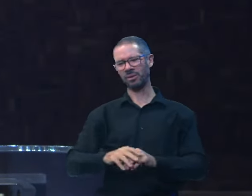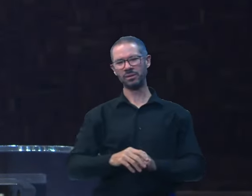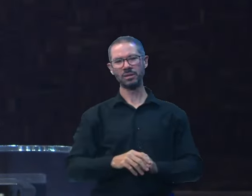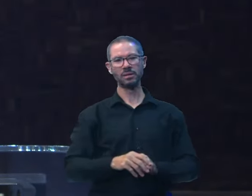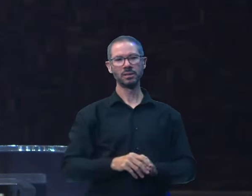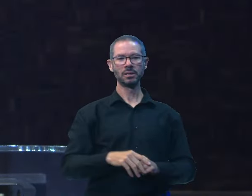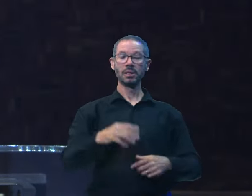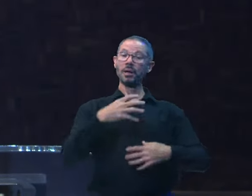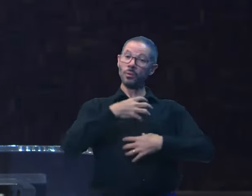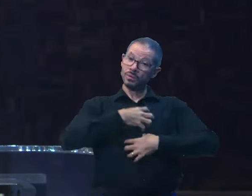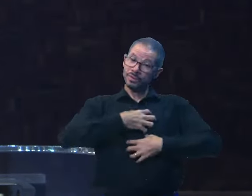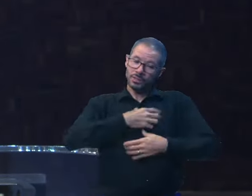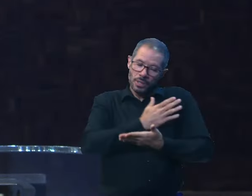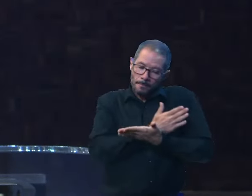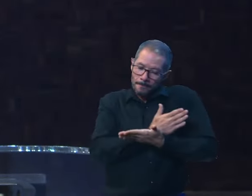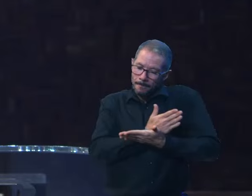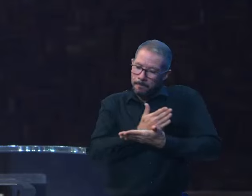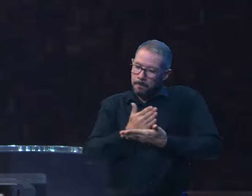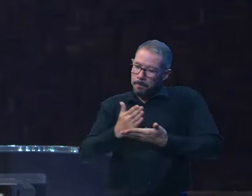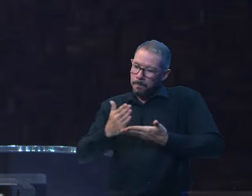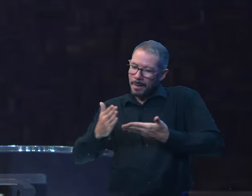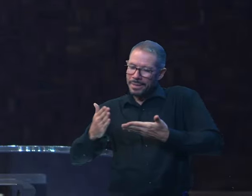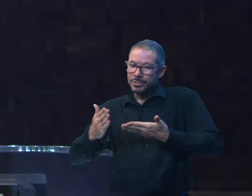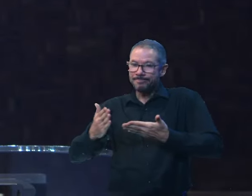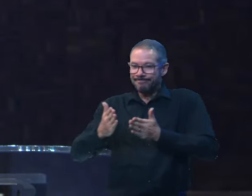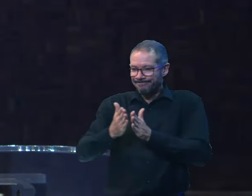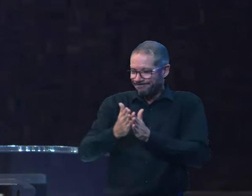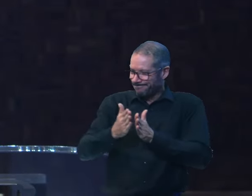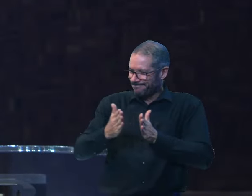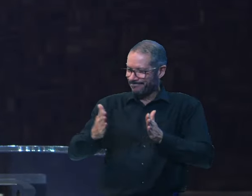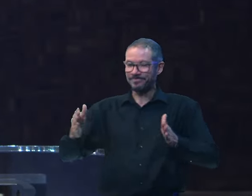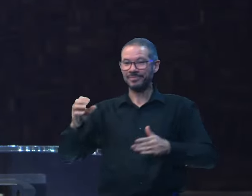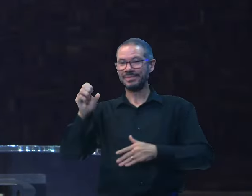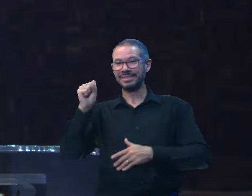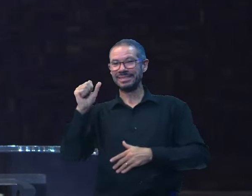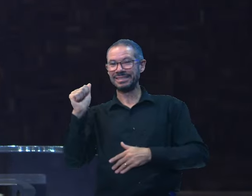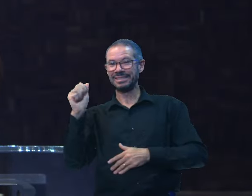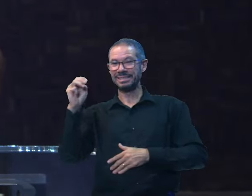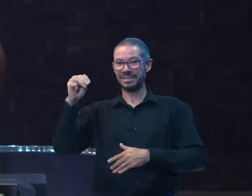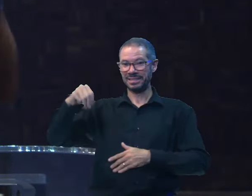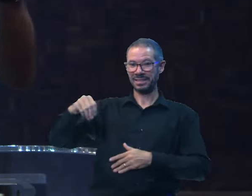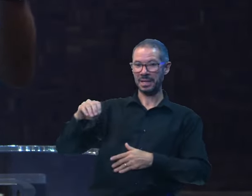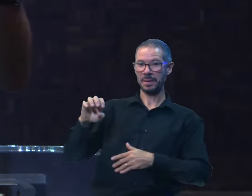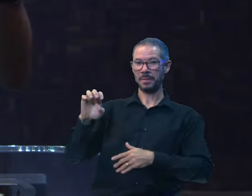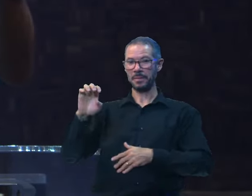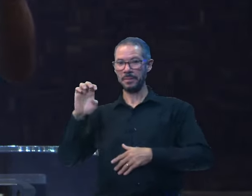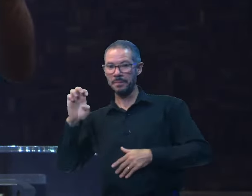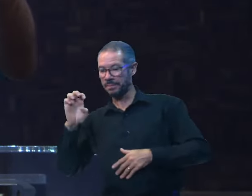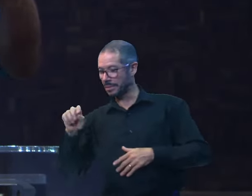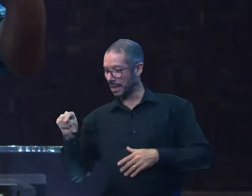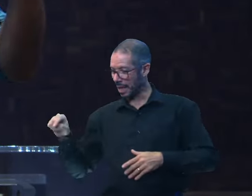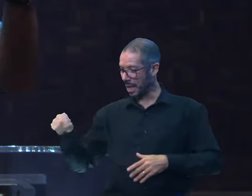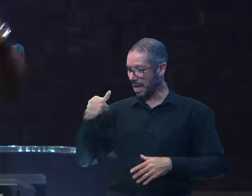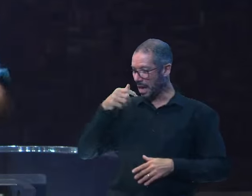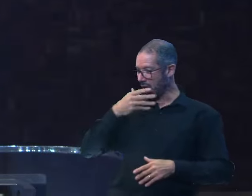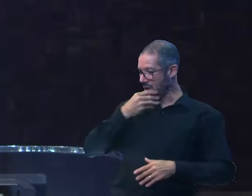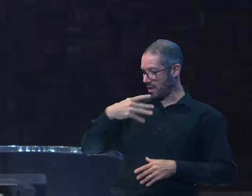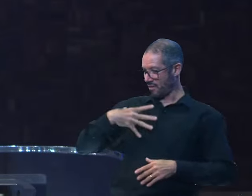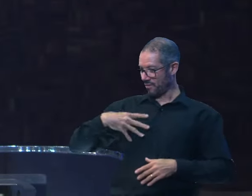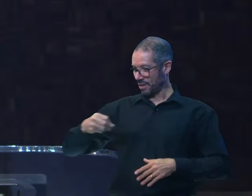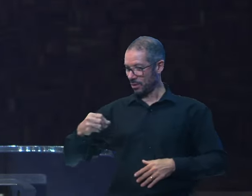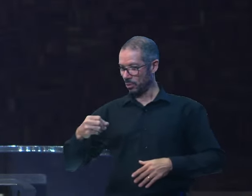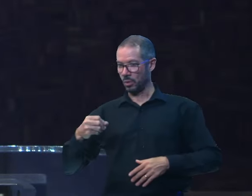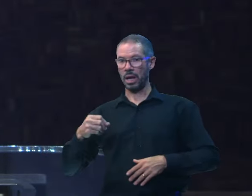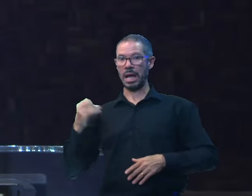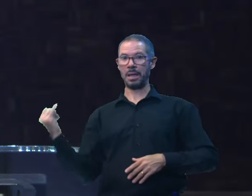Mas sabe, eu senti que a partir daquele dia, o Sammy começou a dar valor para as pessoas ao redor